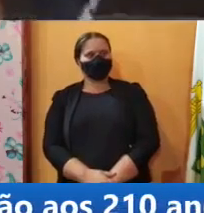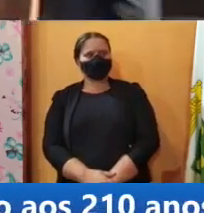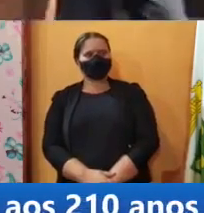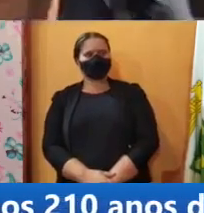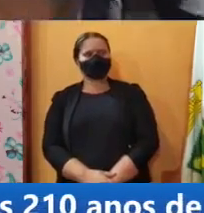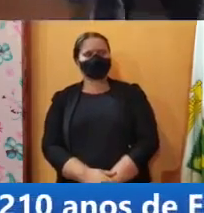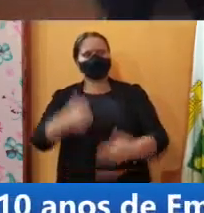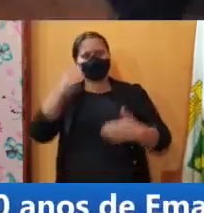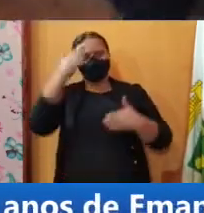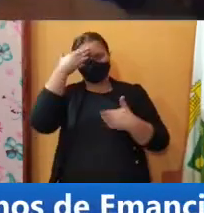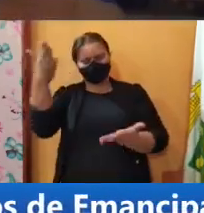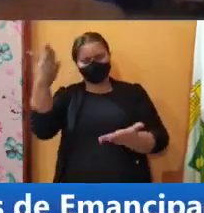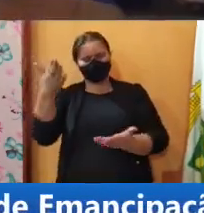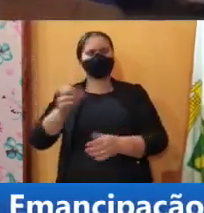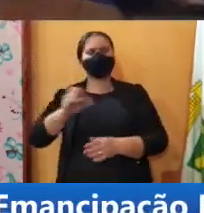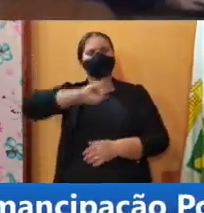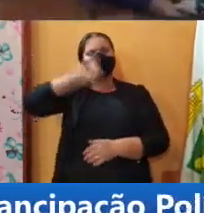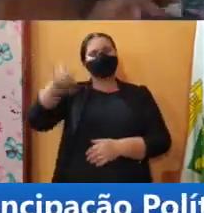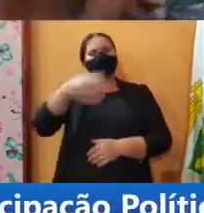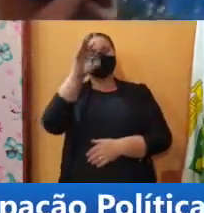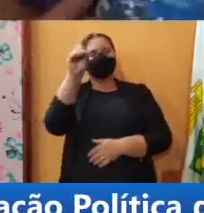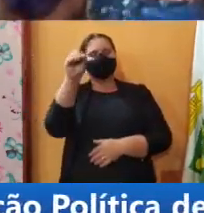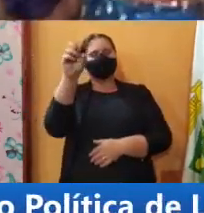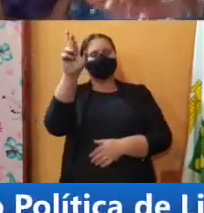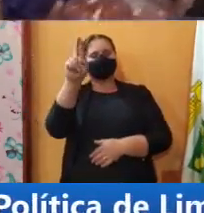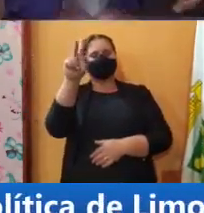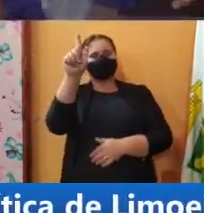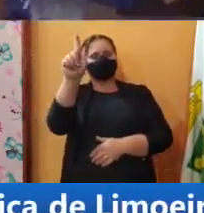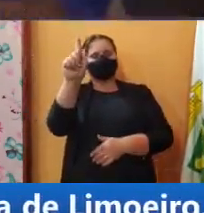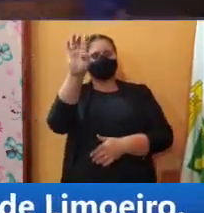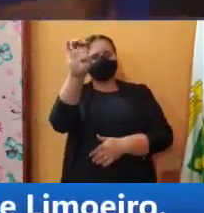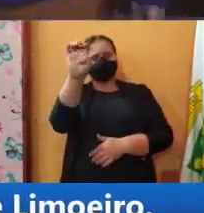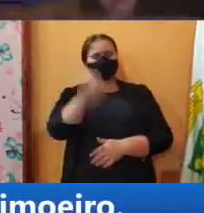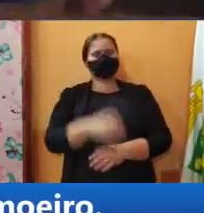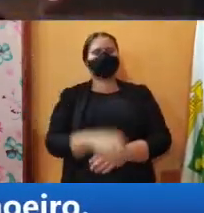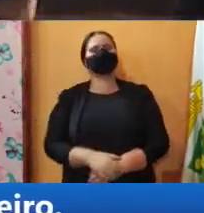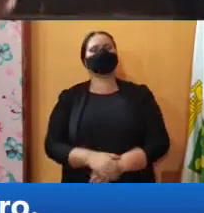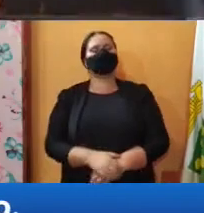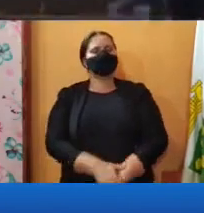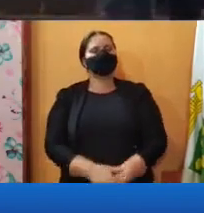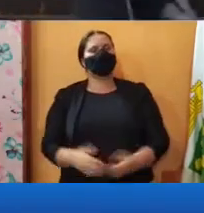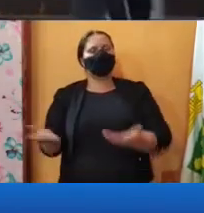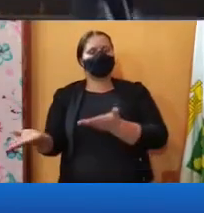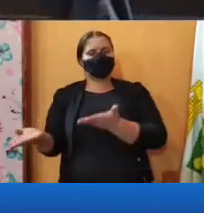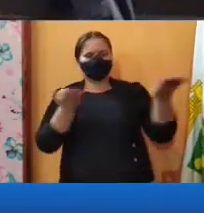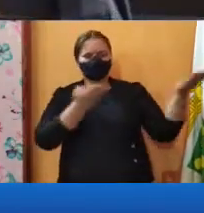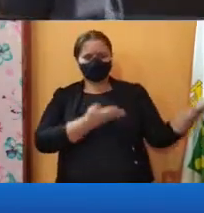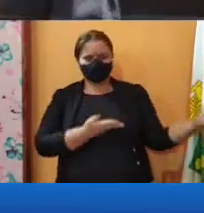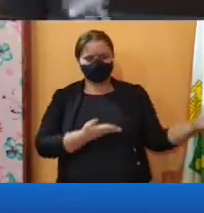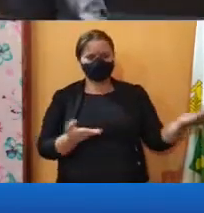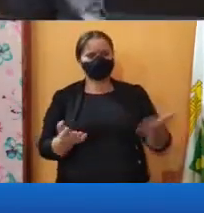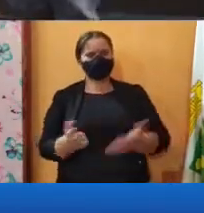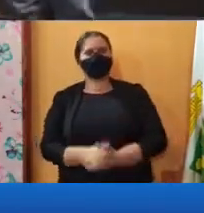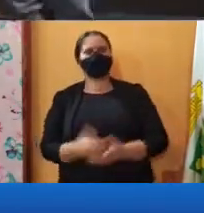Pronto, obrigado, Jorge. Parabéns pela homenagem. Convidamos agora